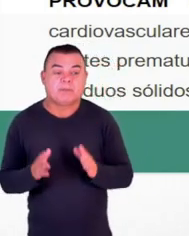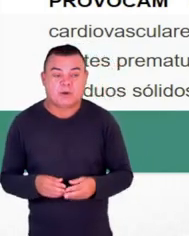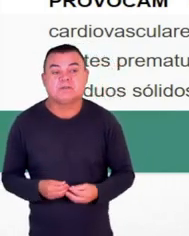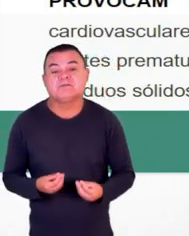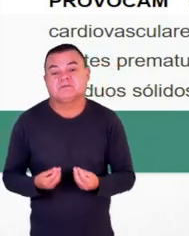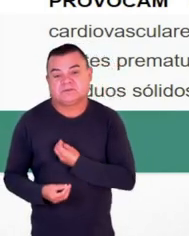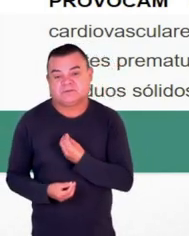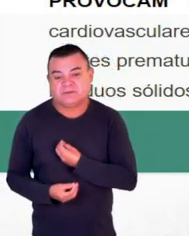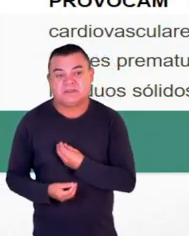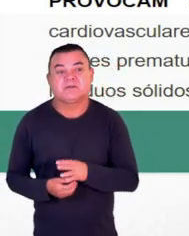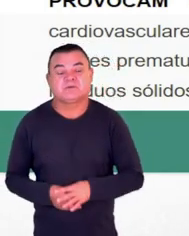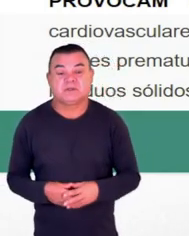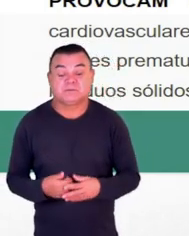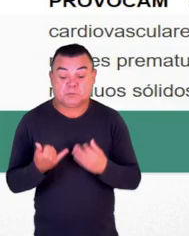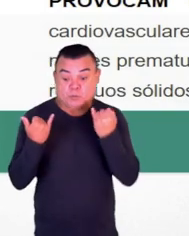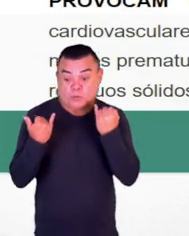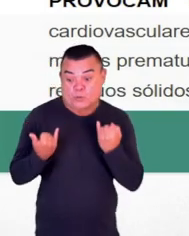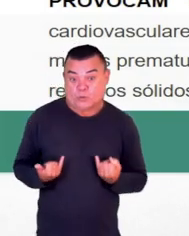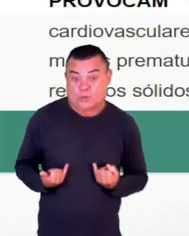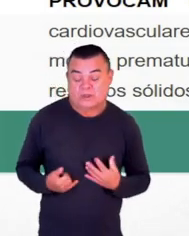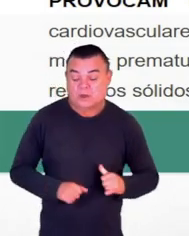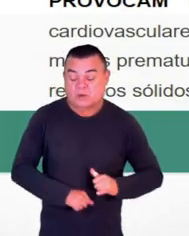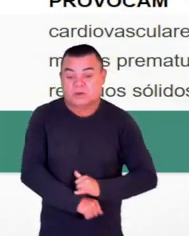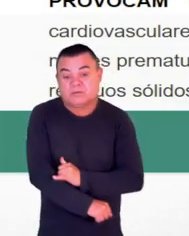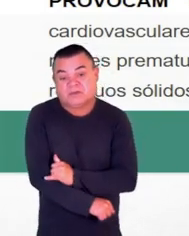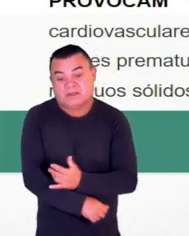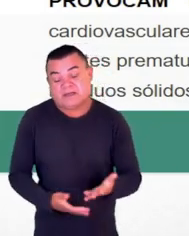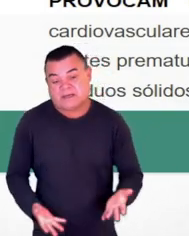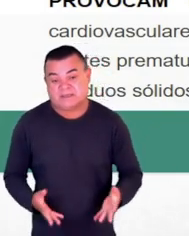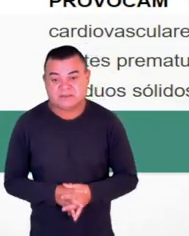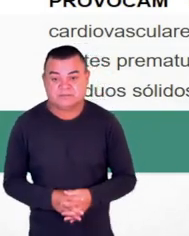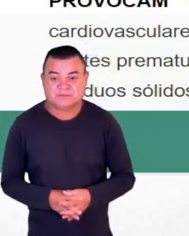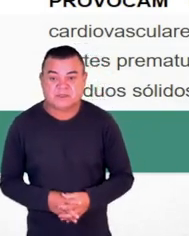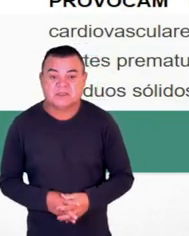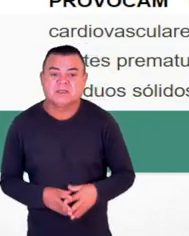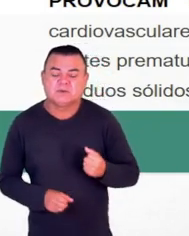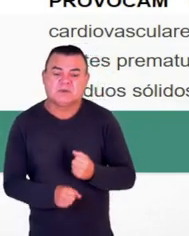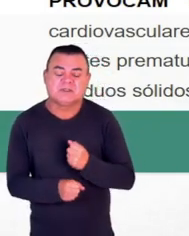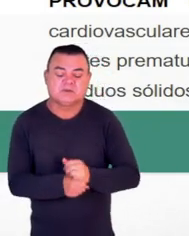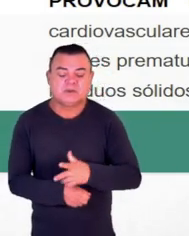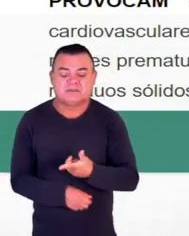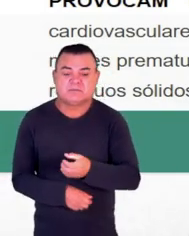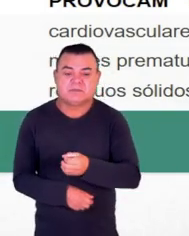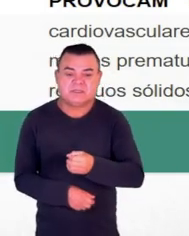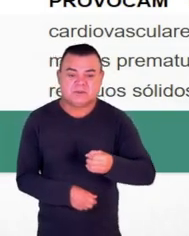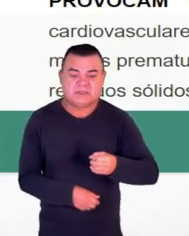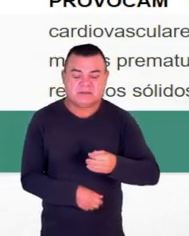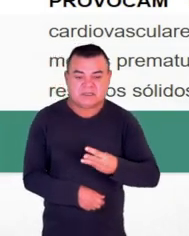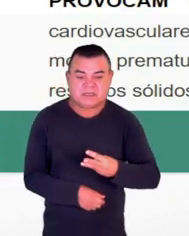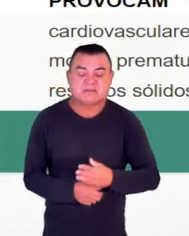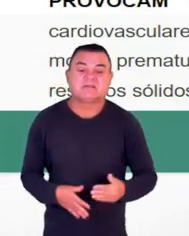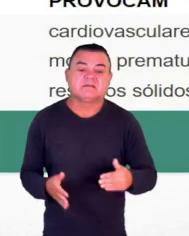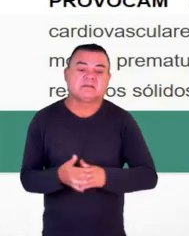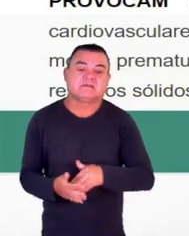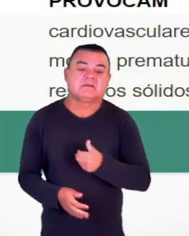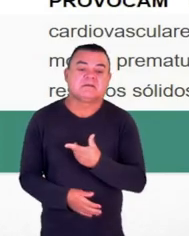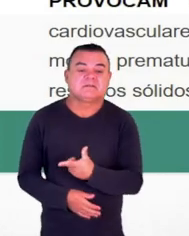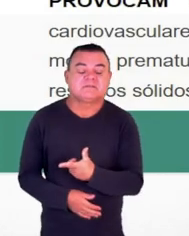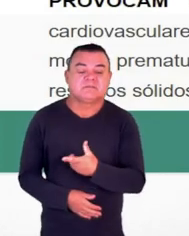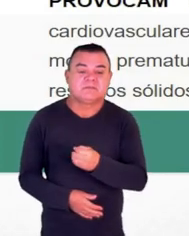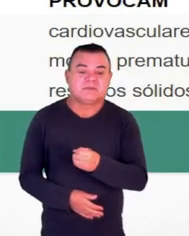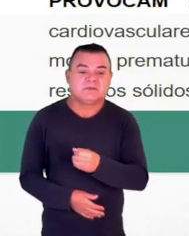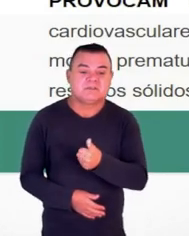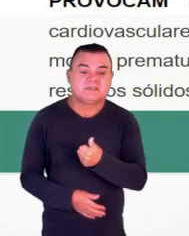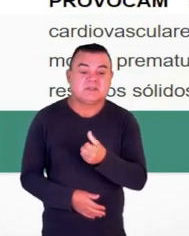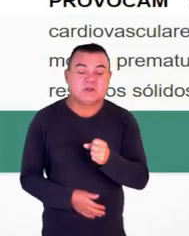e essa é uma tendência crescente né a gente eh de 2003 para 2019 se a gente olhar para as pessoas com mais de 20 anos a gente